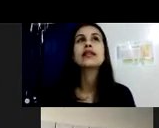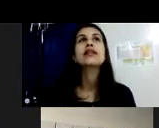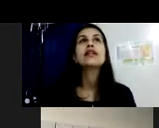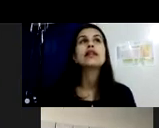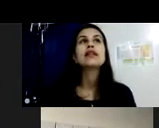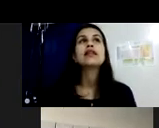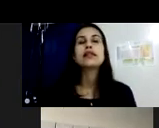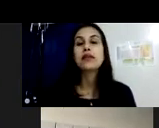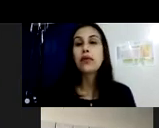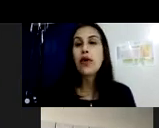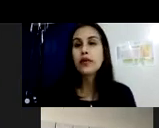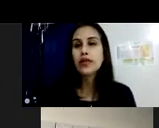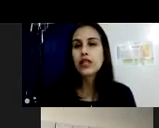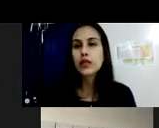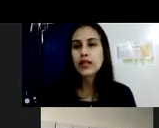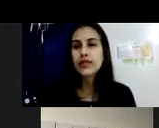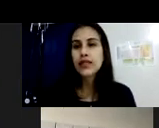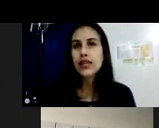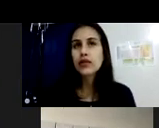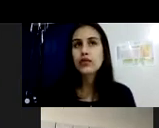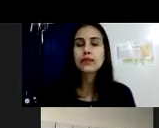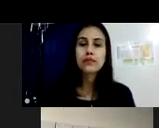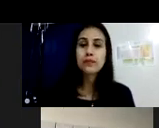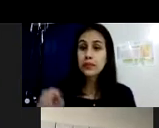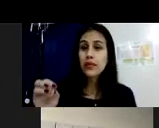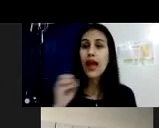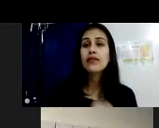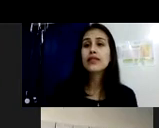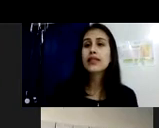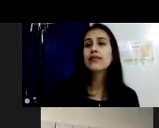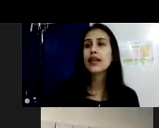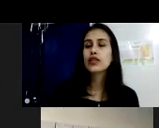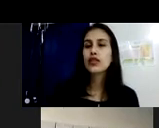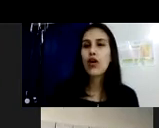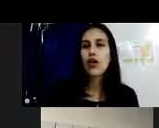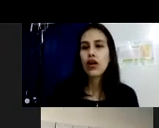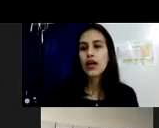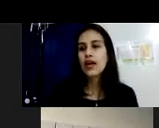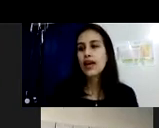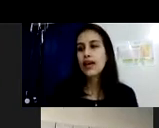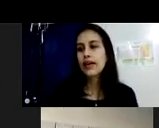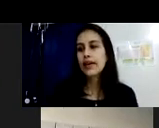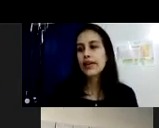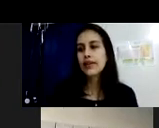tá? Então, como que vocês podem fazer isso? Avisar, falar assim, ó,